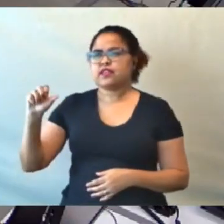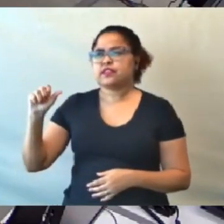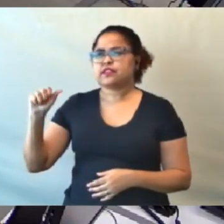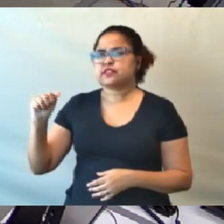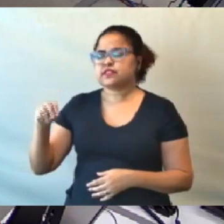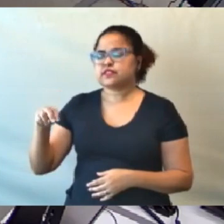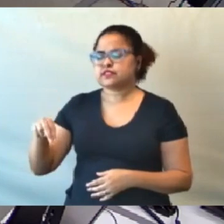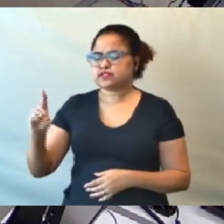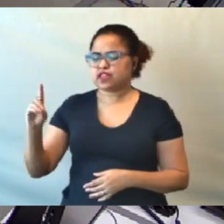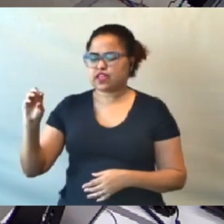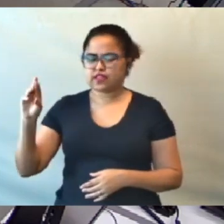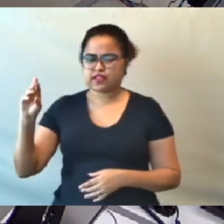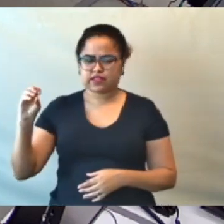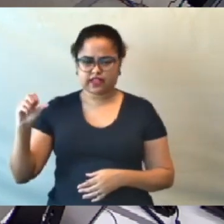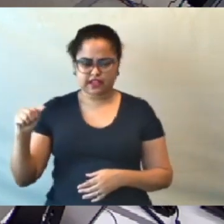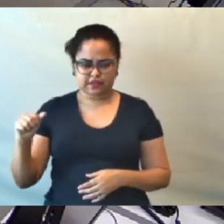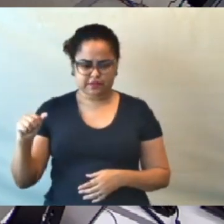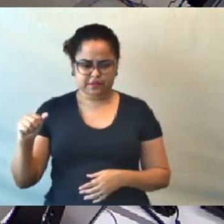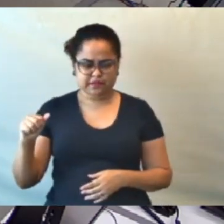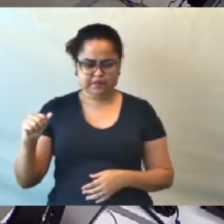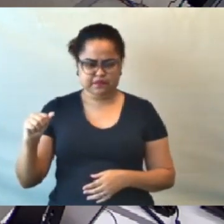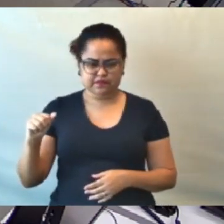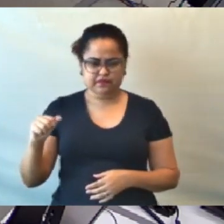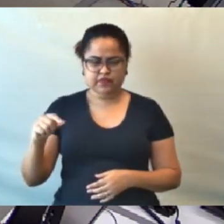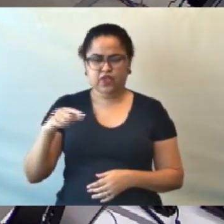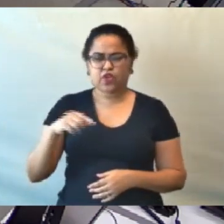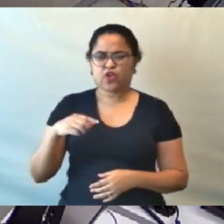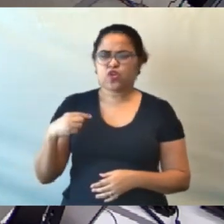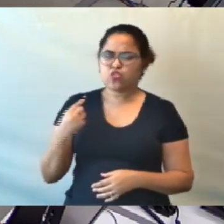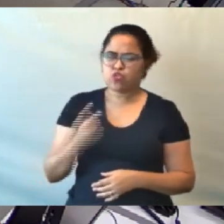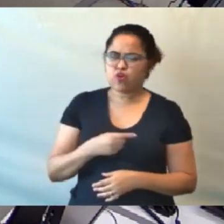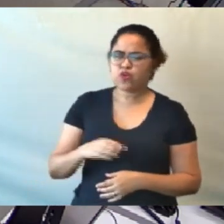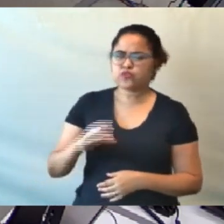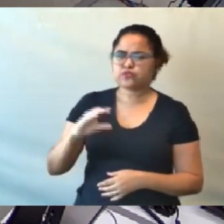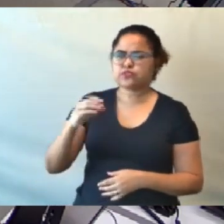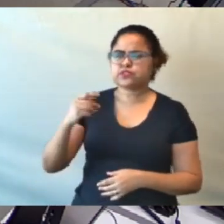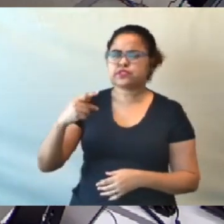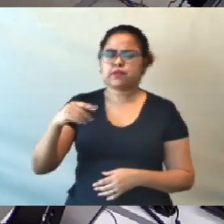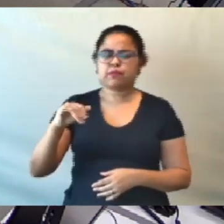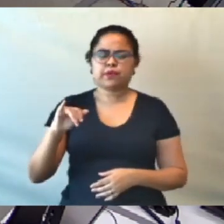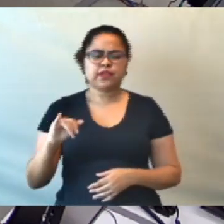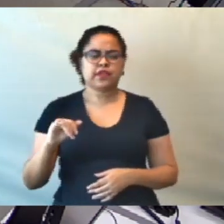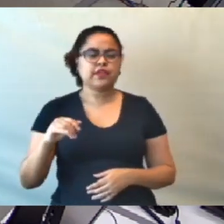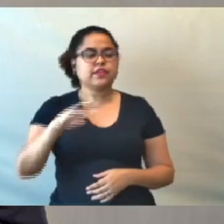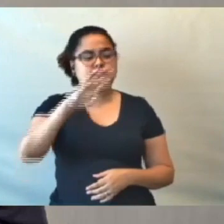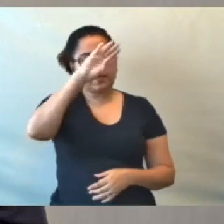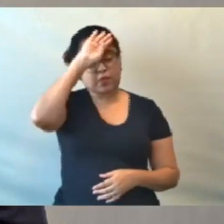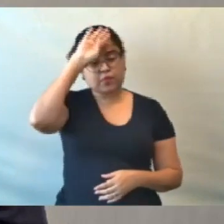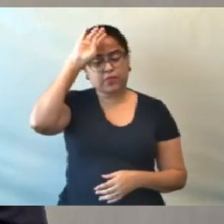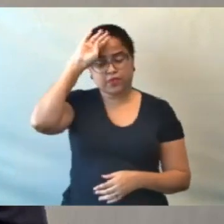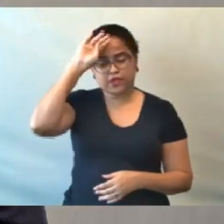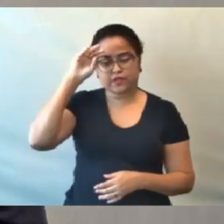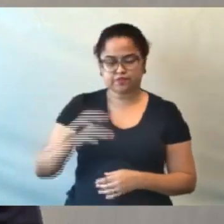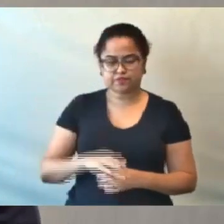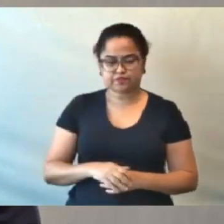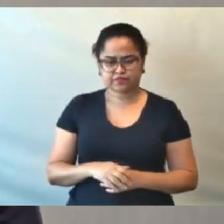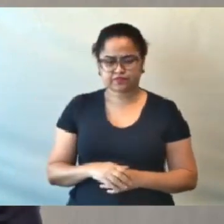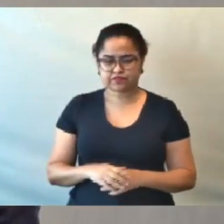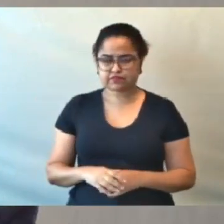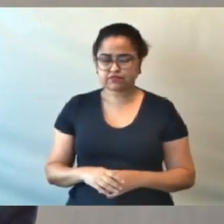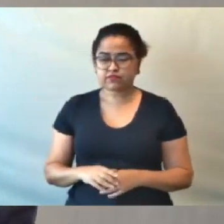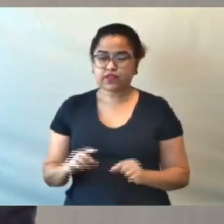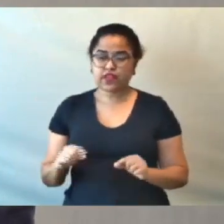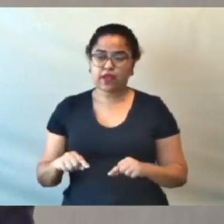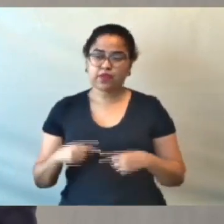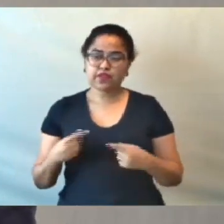Pampulha, temos como um rigor, que apesar de ser acadêmico, vai se aplicar,